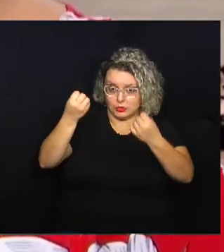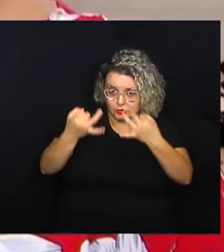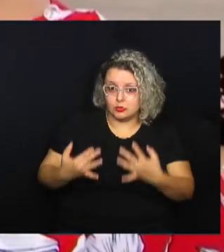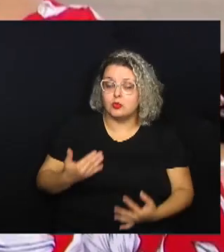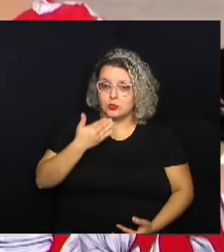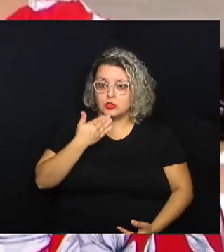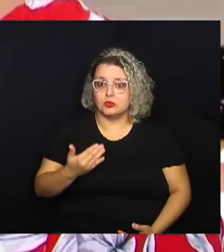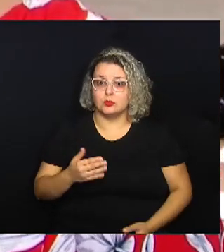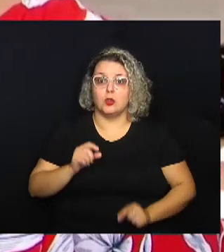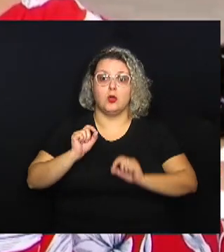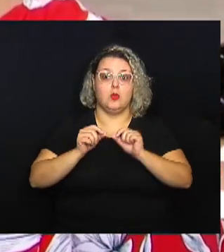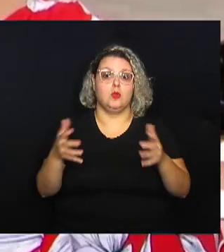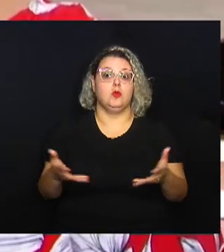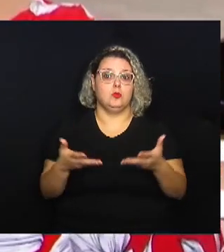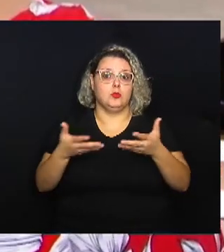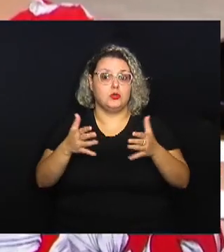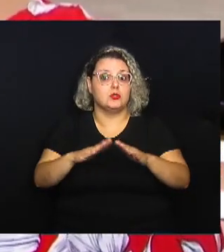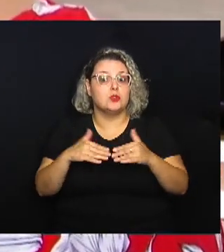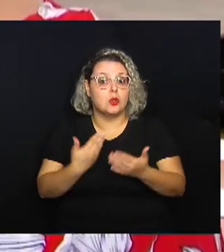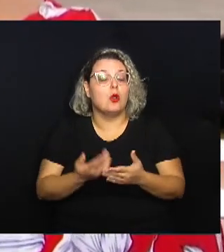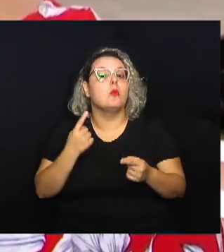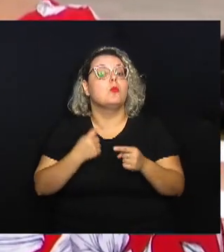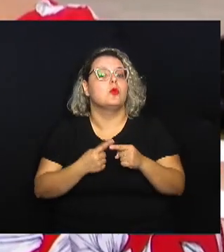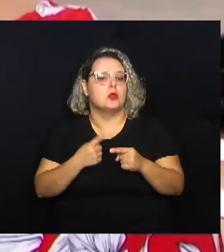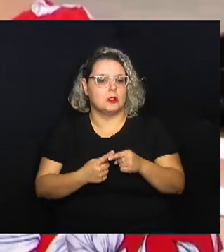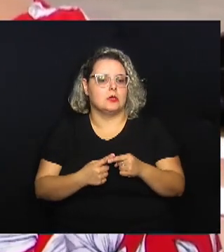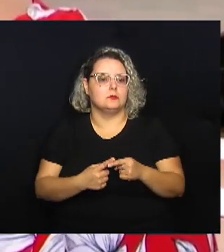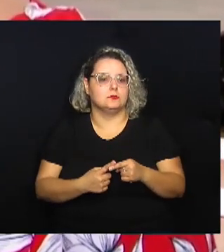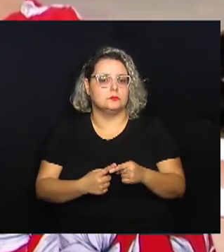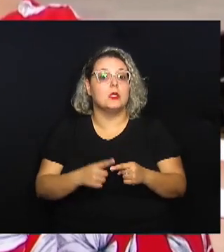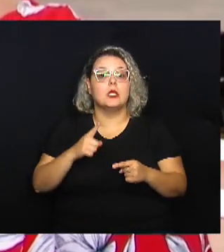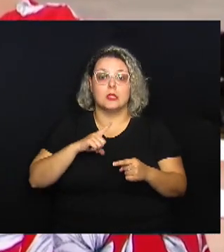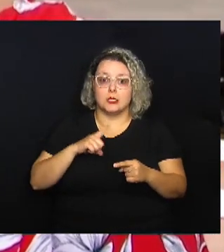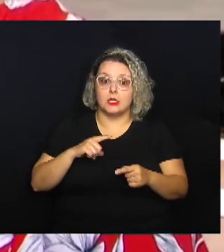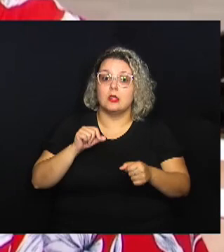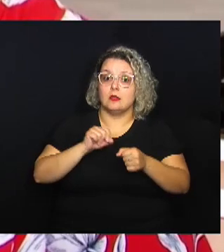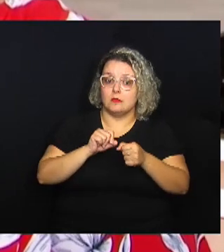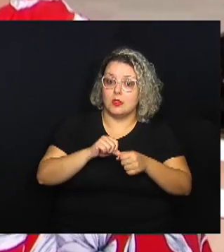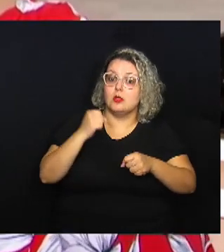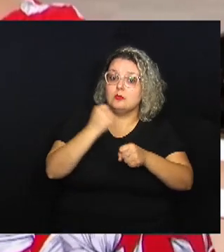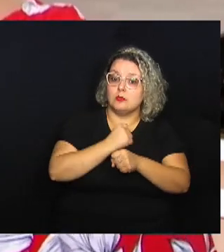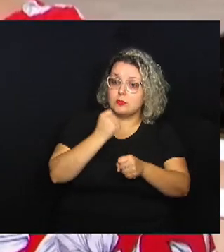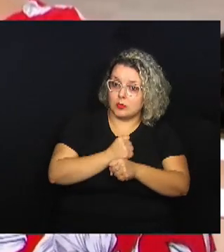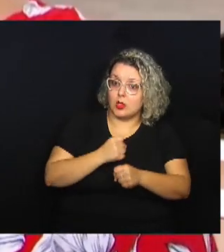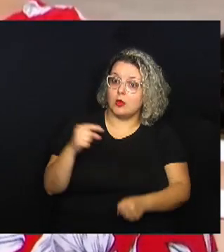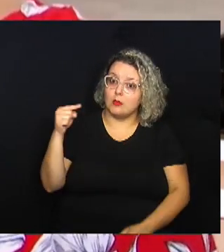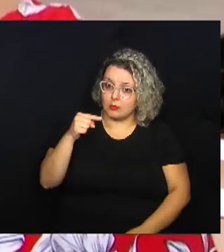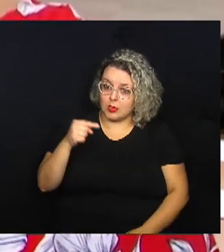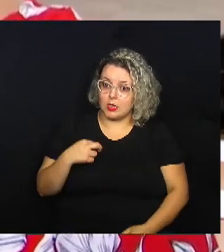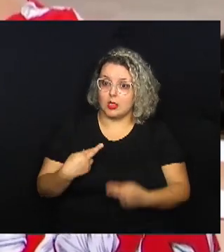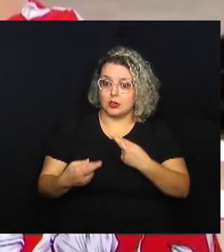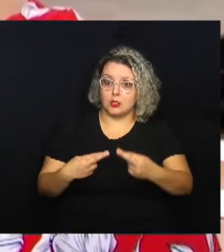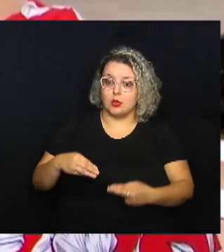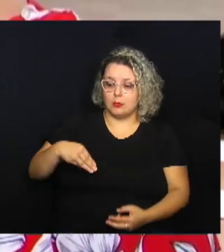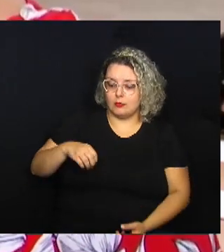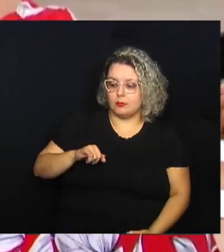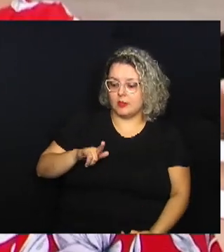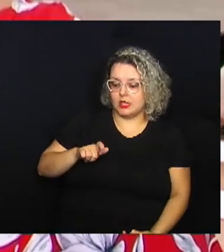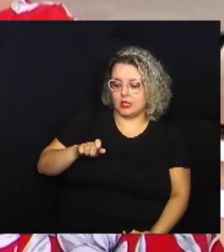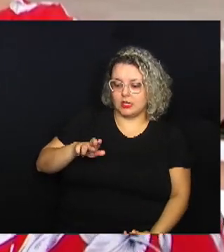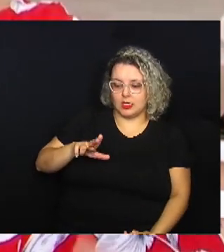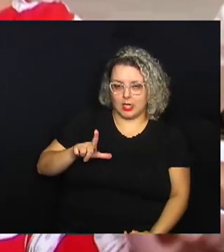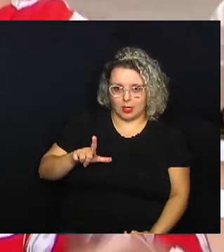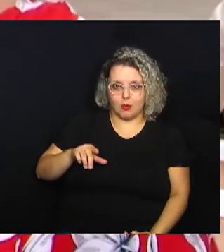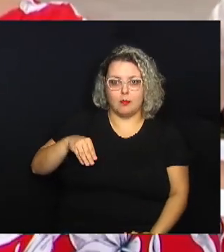que me motivou a fazer esse requerimento é porque vai estar sendo feito uma obra ali na Rodovia Miguel diz que é uma